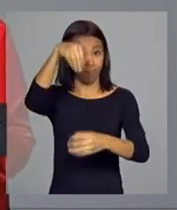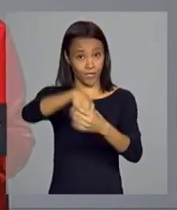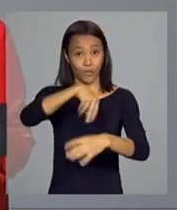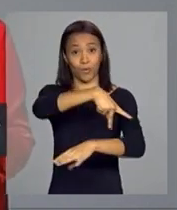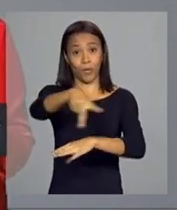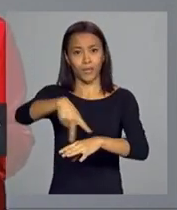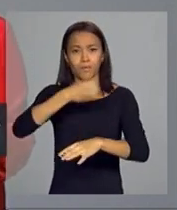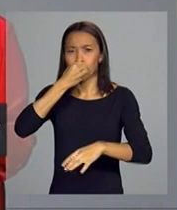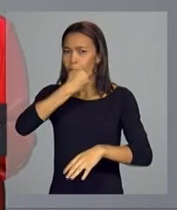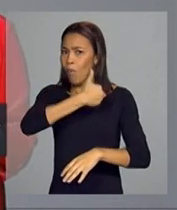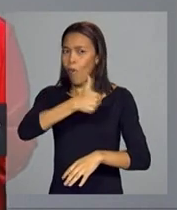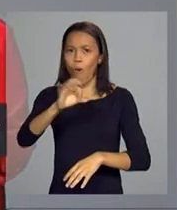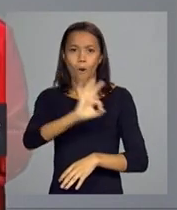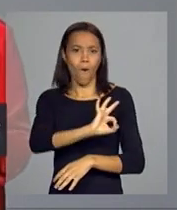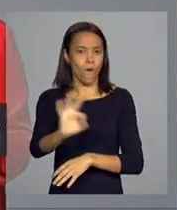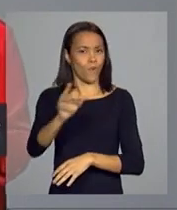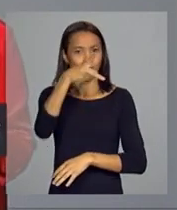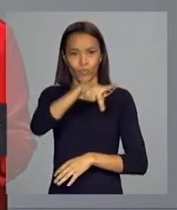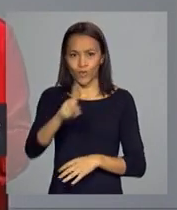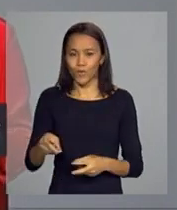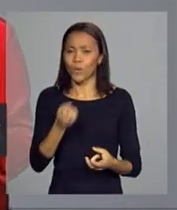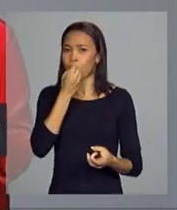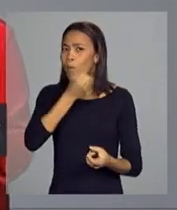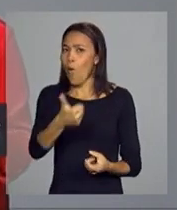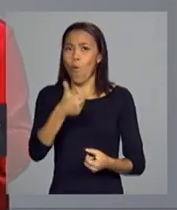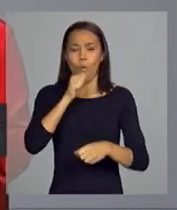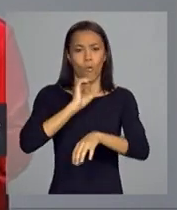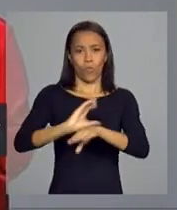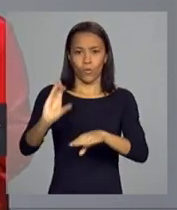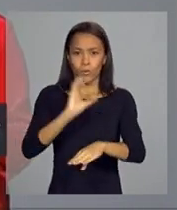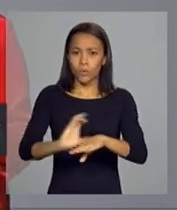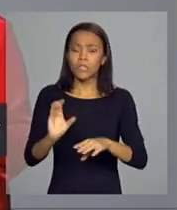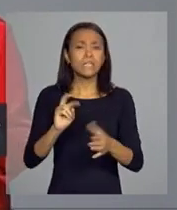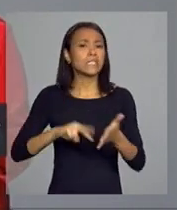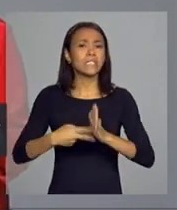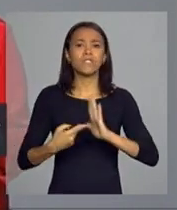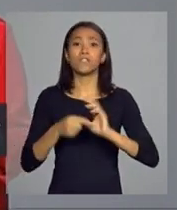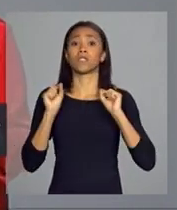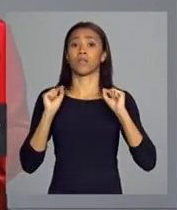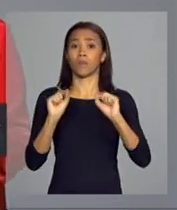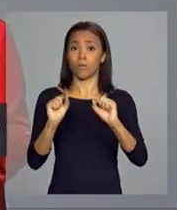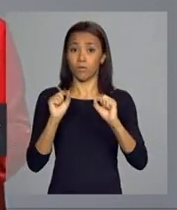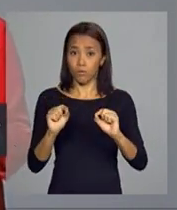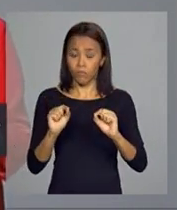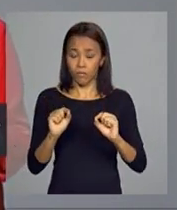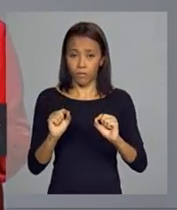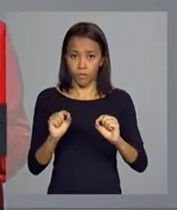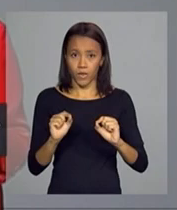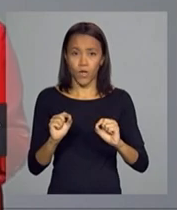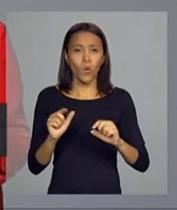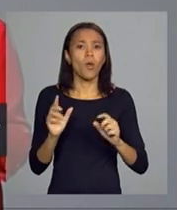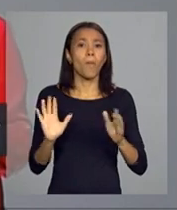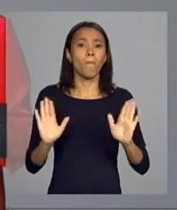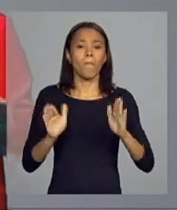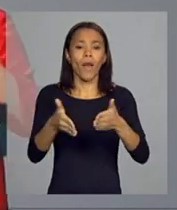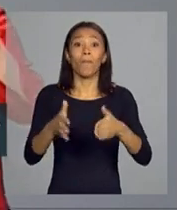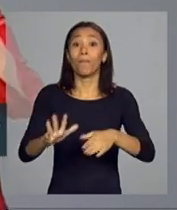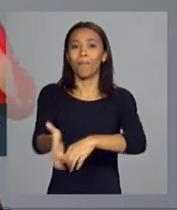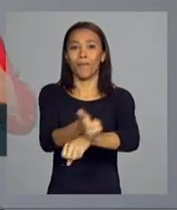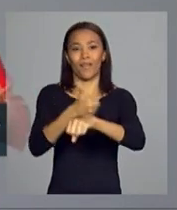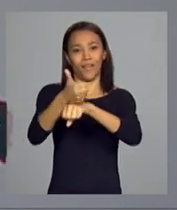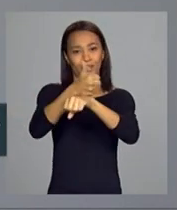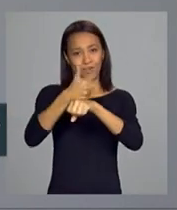Bons professores, bons cursos, significa necessariamente uma melhoria